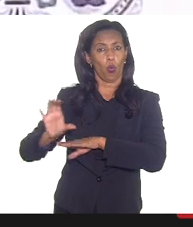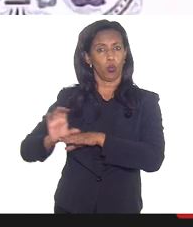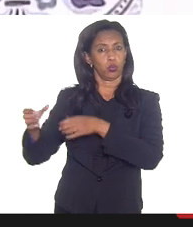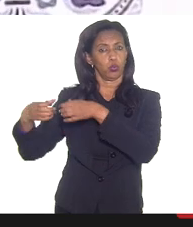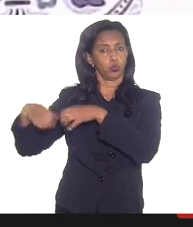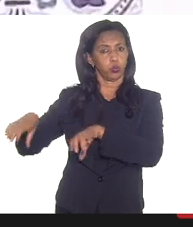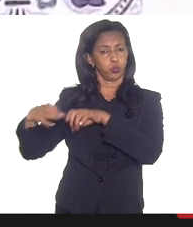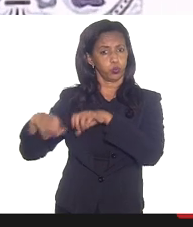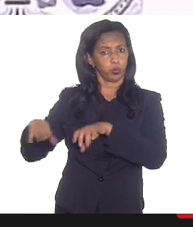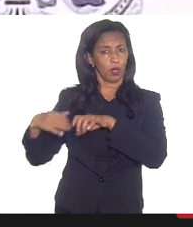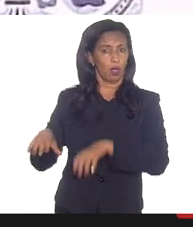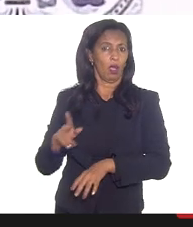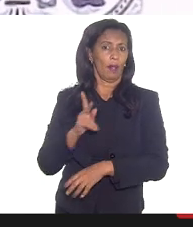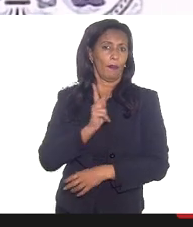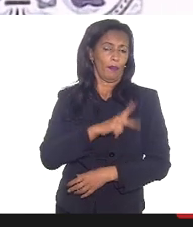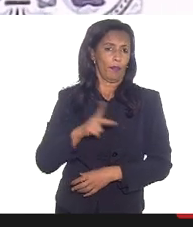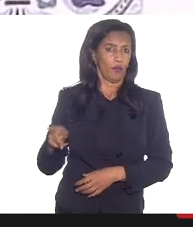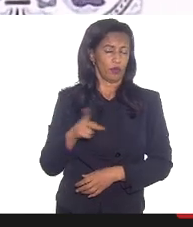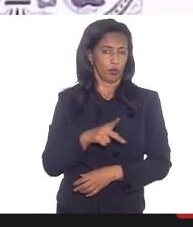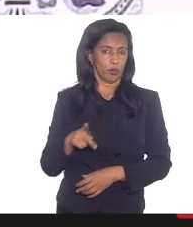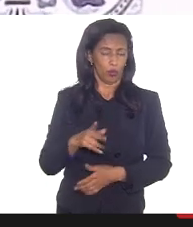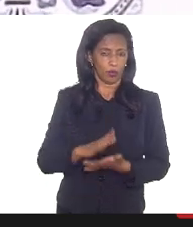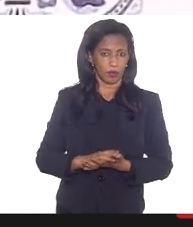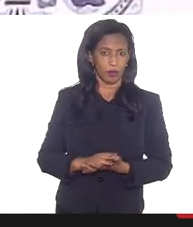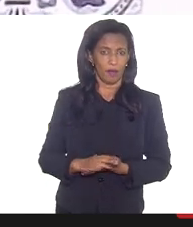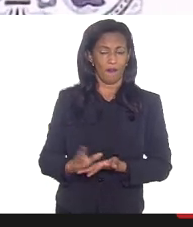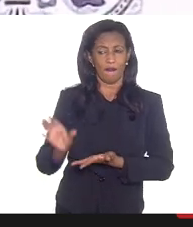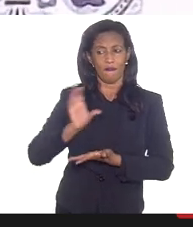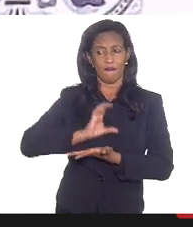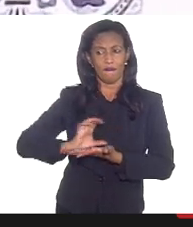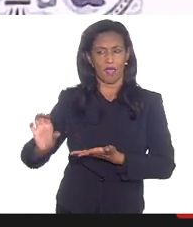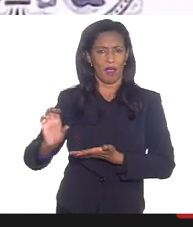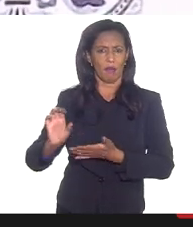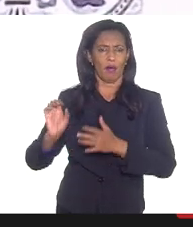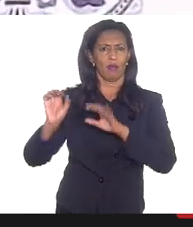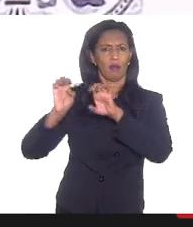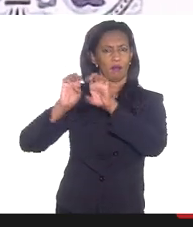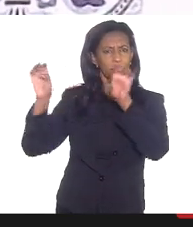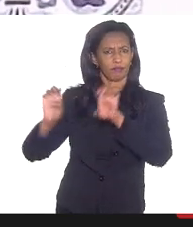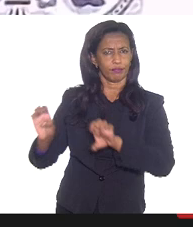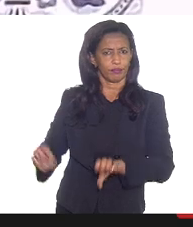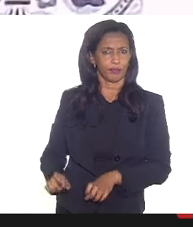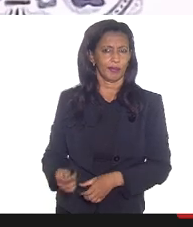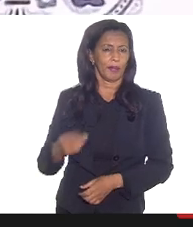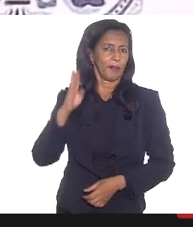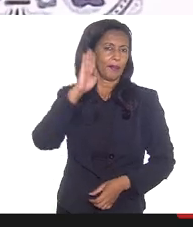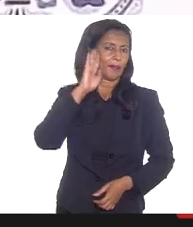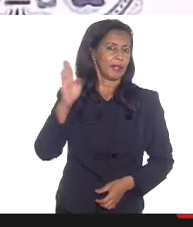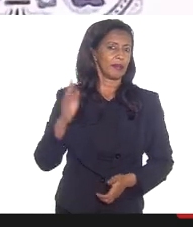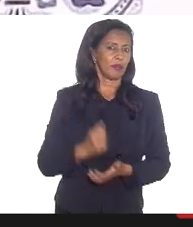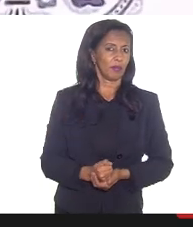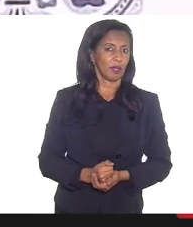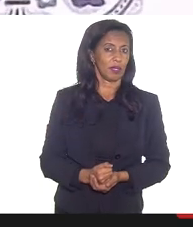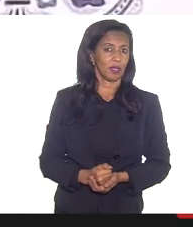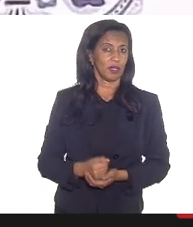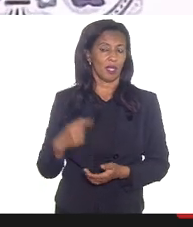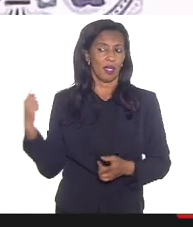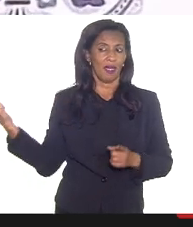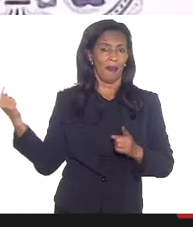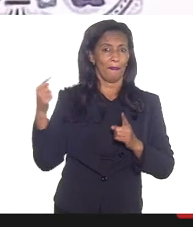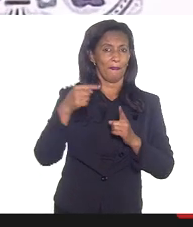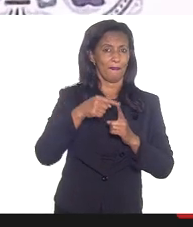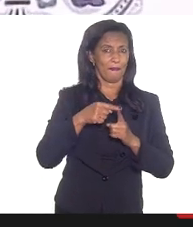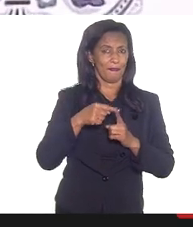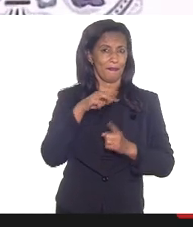professores nos seus campos específicos, né? Verbas e infraestruturas, principalmente o cumprimento da meta 15 do Plano